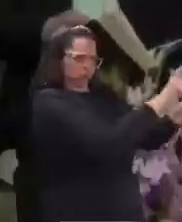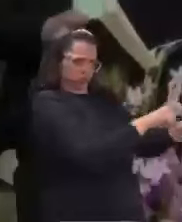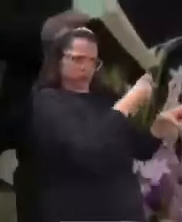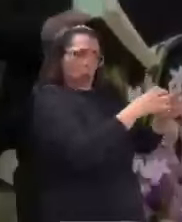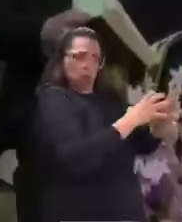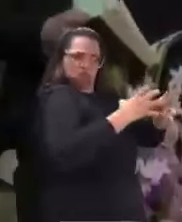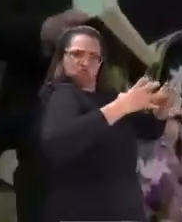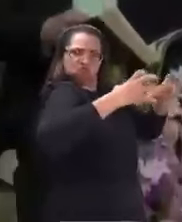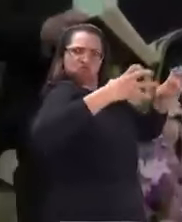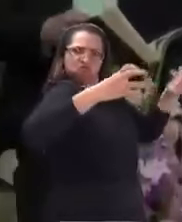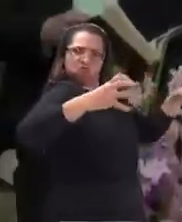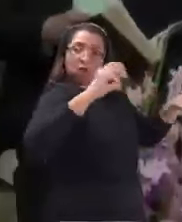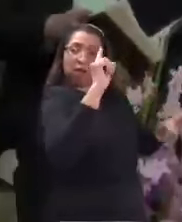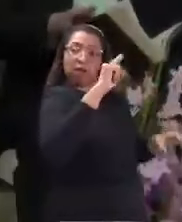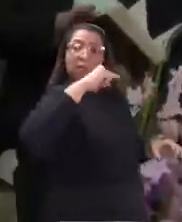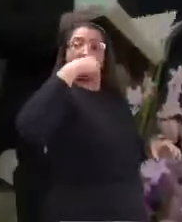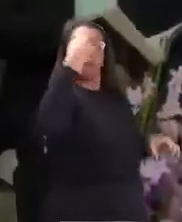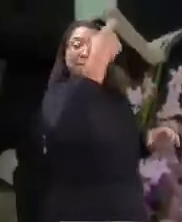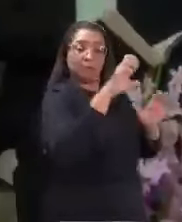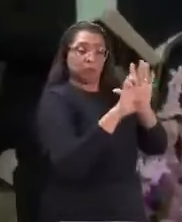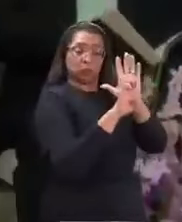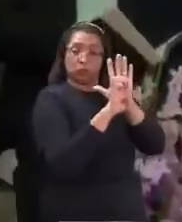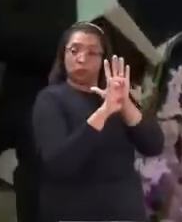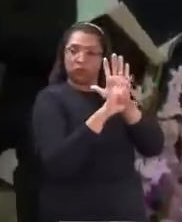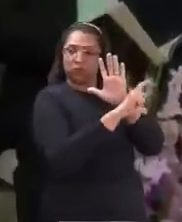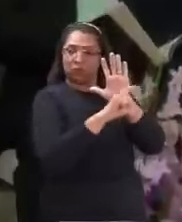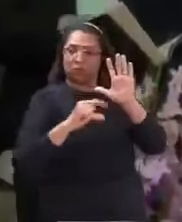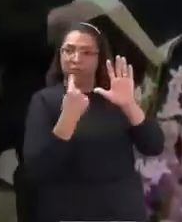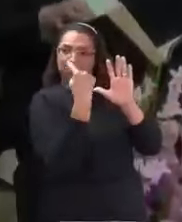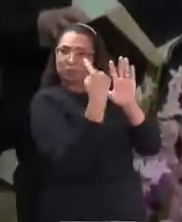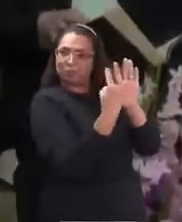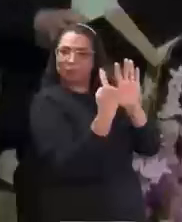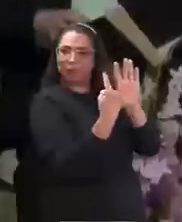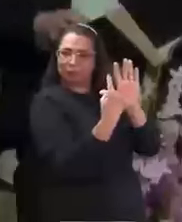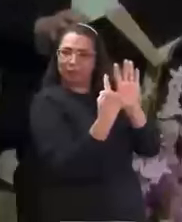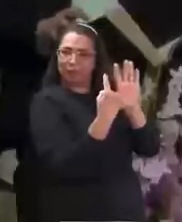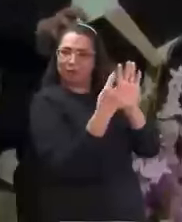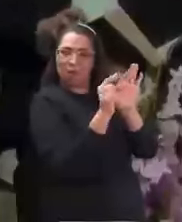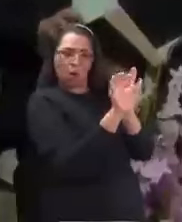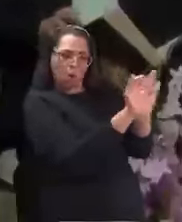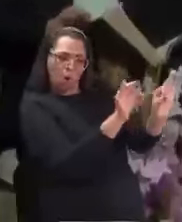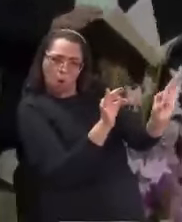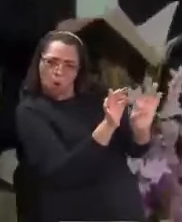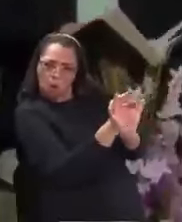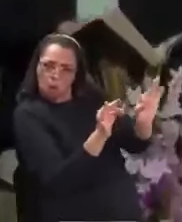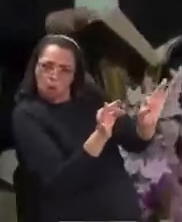primir vai desenrolar e o projeto vai